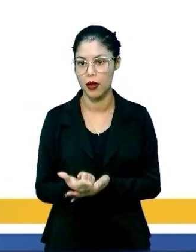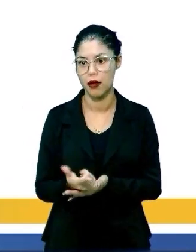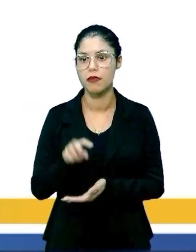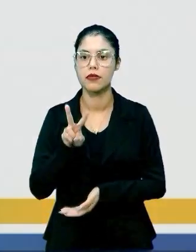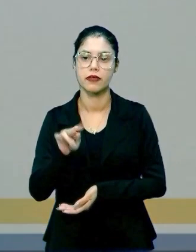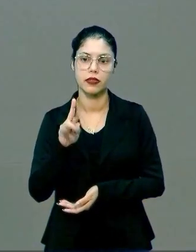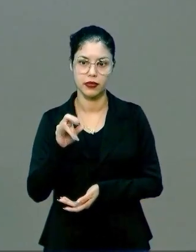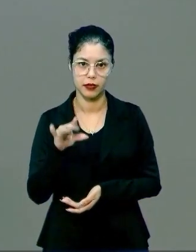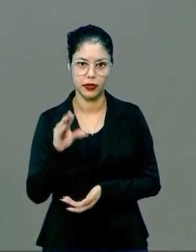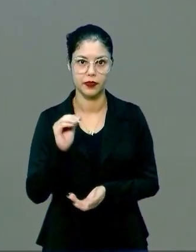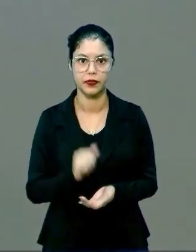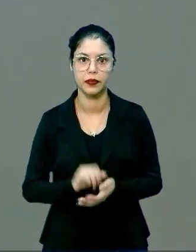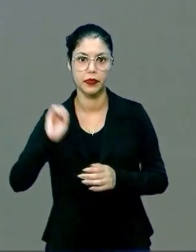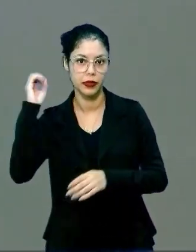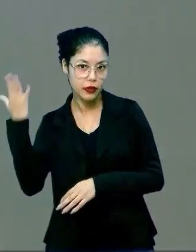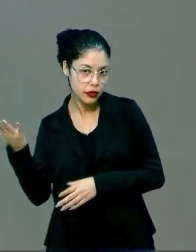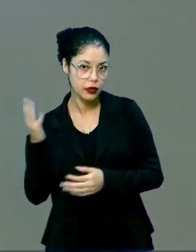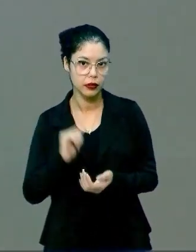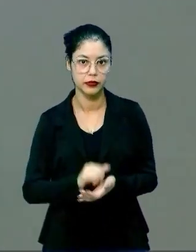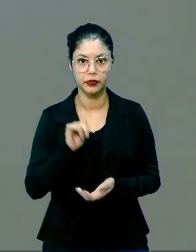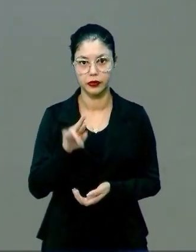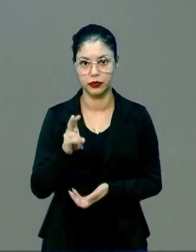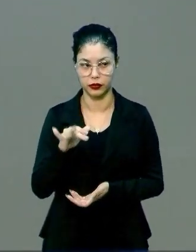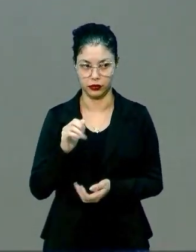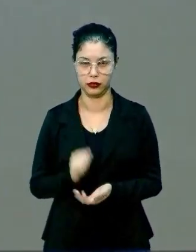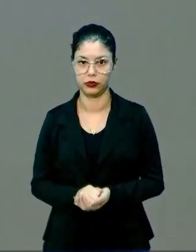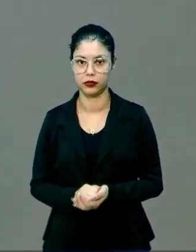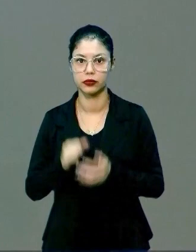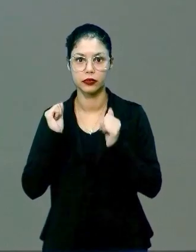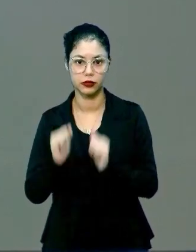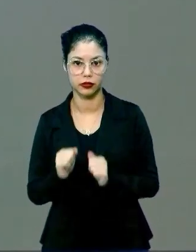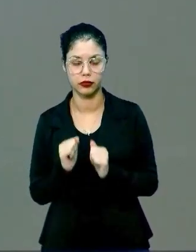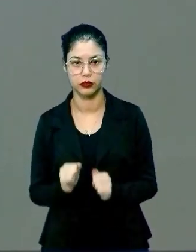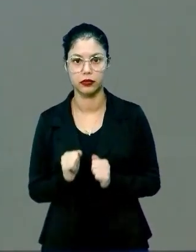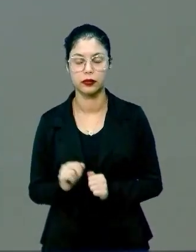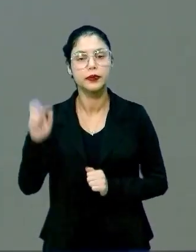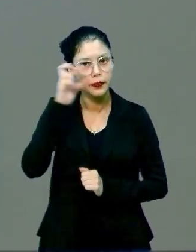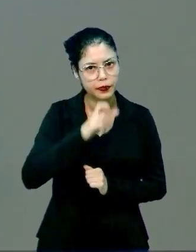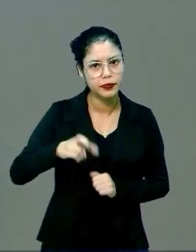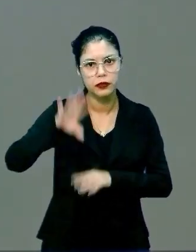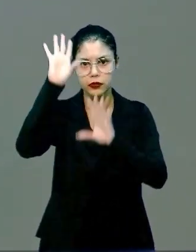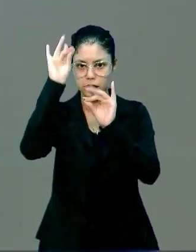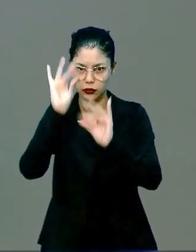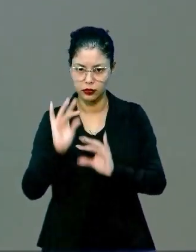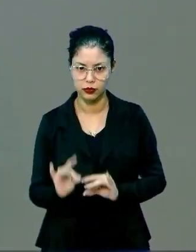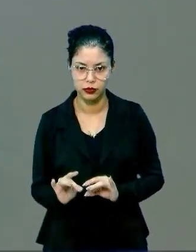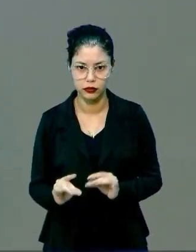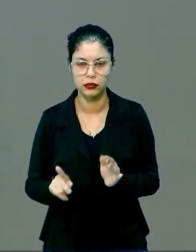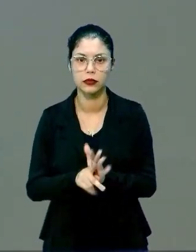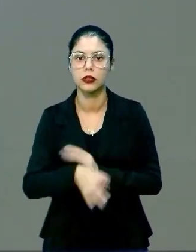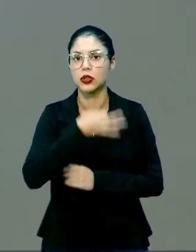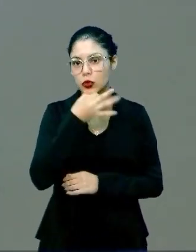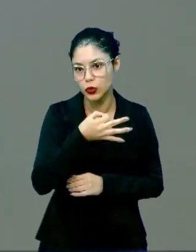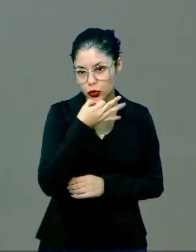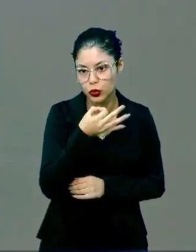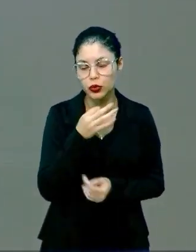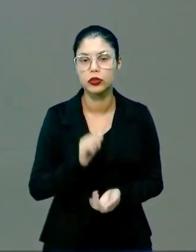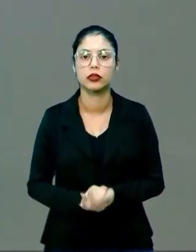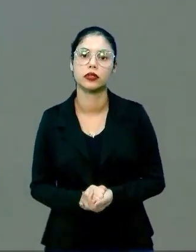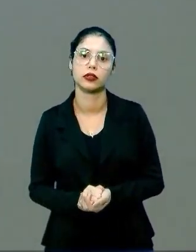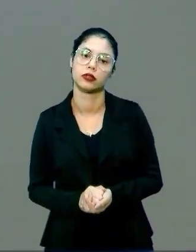investimento. No caso de Arthur, ele pôde analisar cada uma das